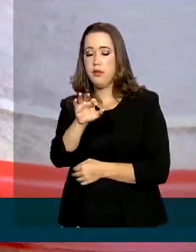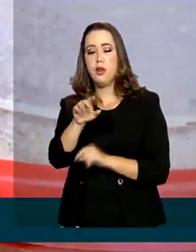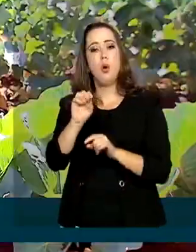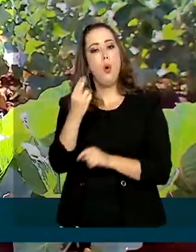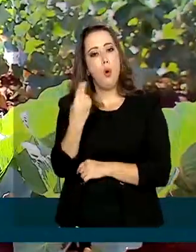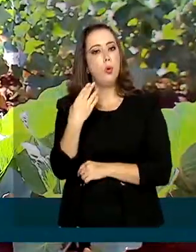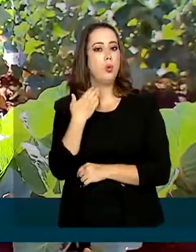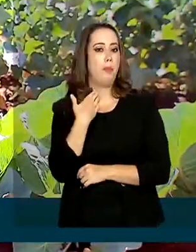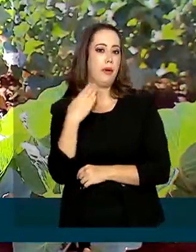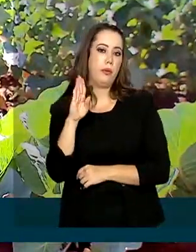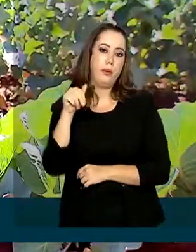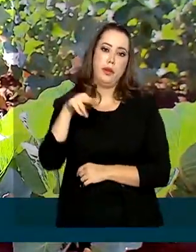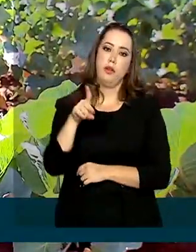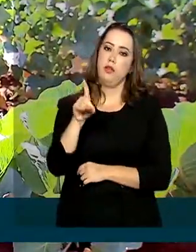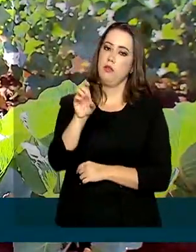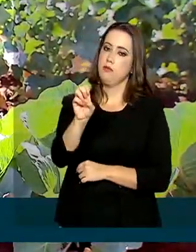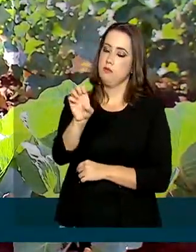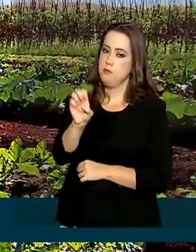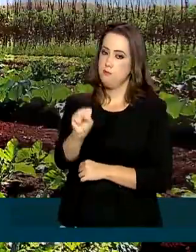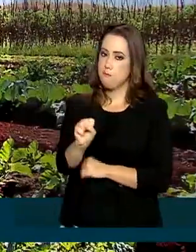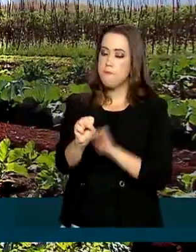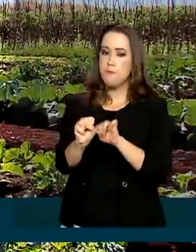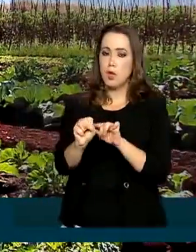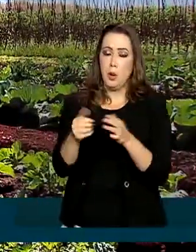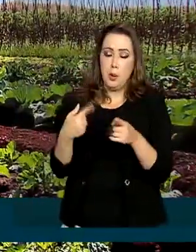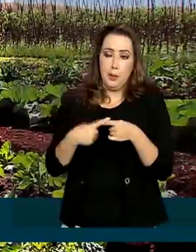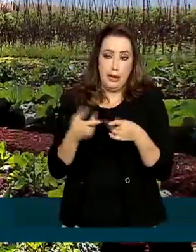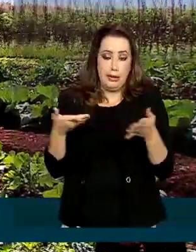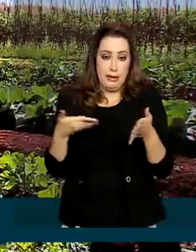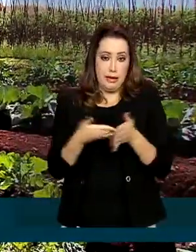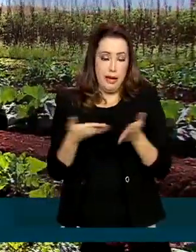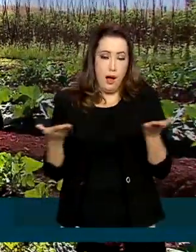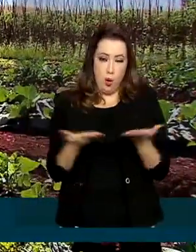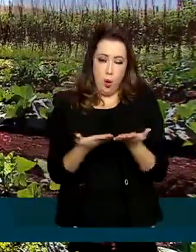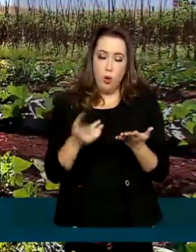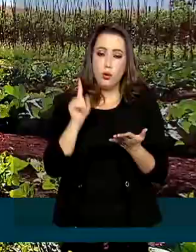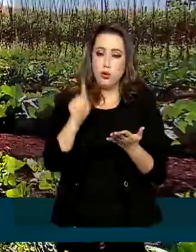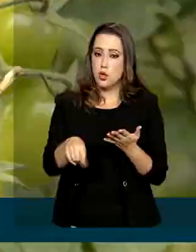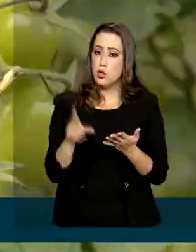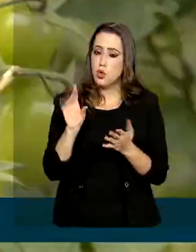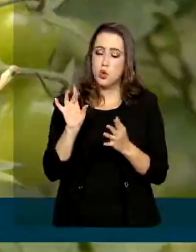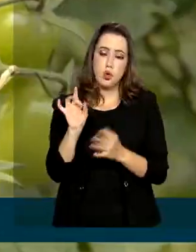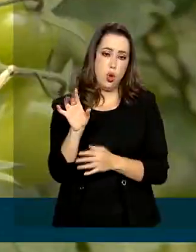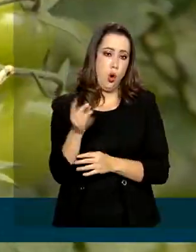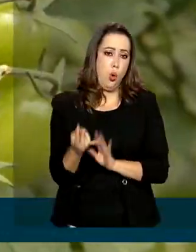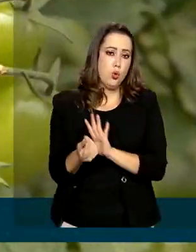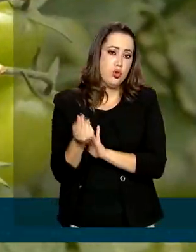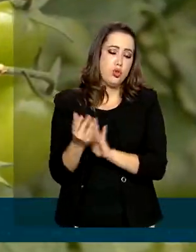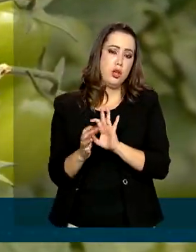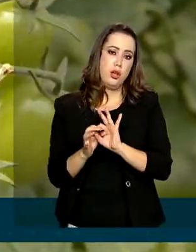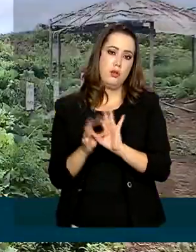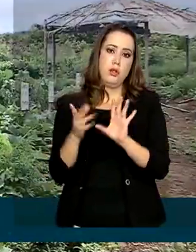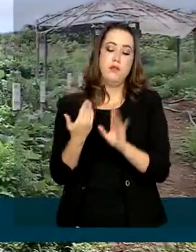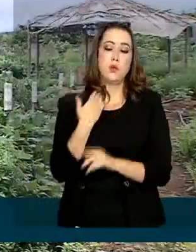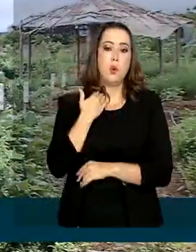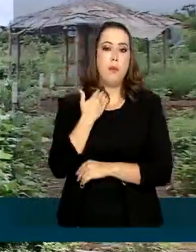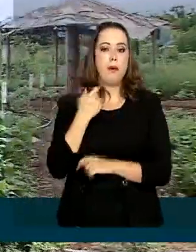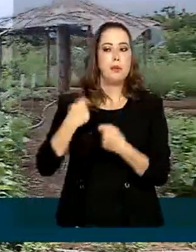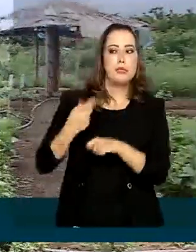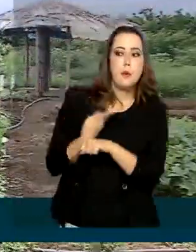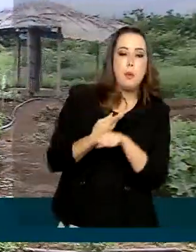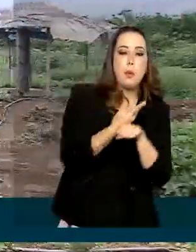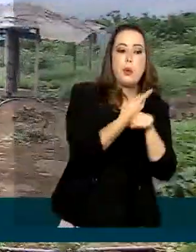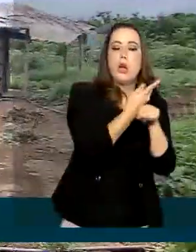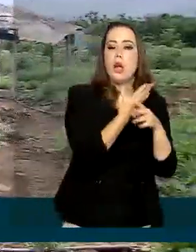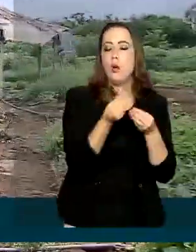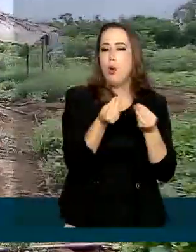BNDES. Até agora, essas renegociações podiam ser feitas somente com fontes livres. Ou seja, os bancos tinham que buscar